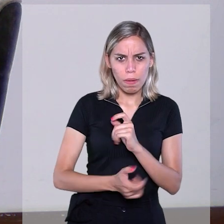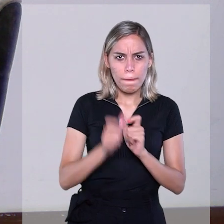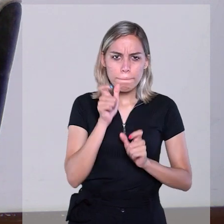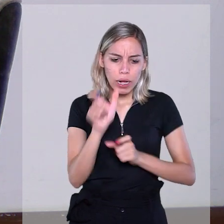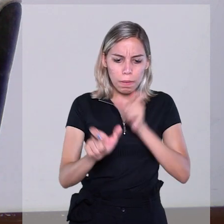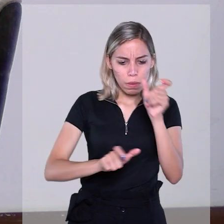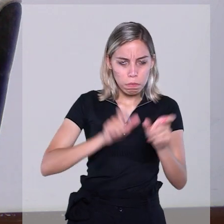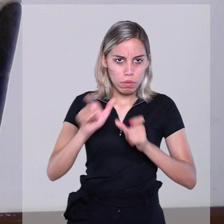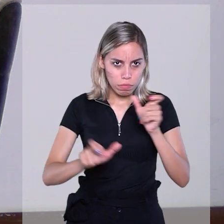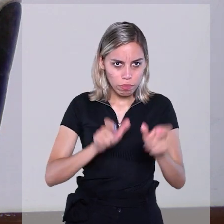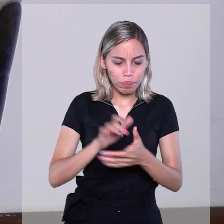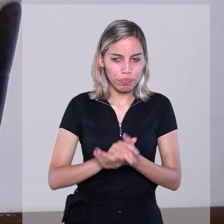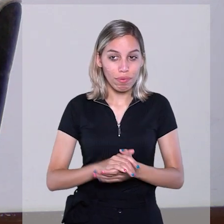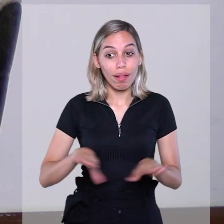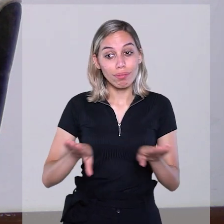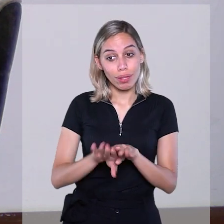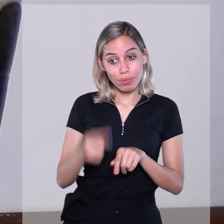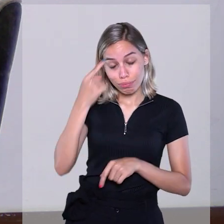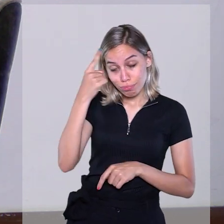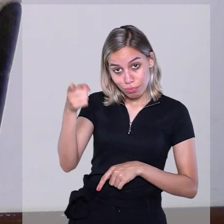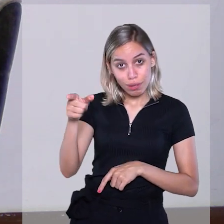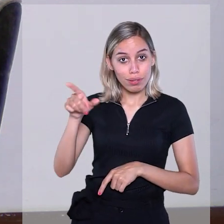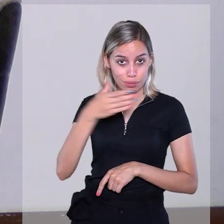Palavrear, também ideia do Leandro,